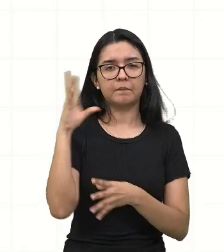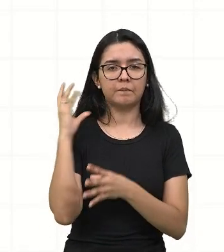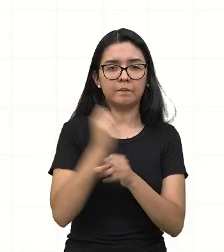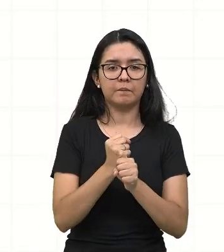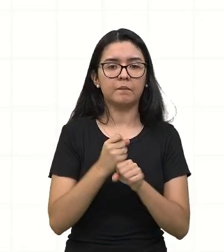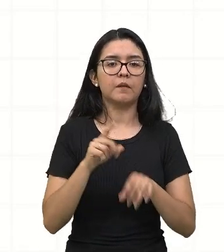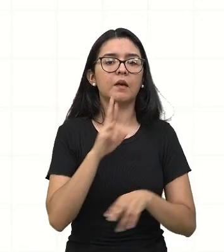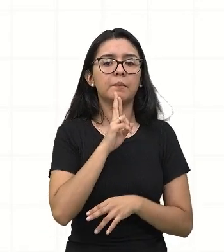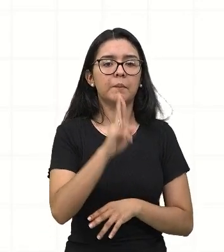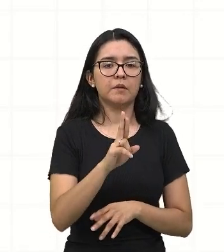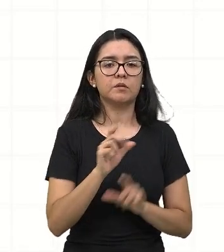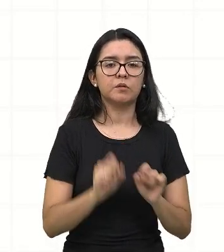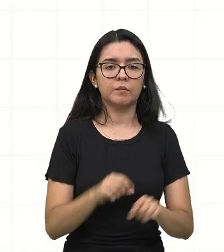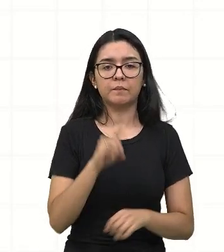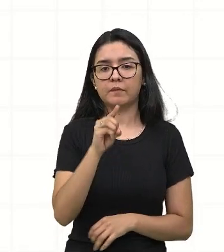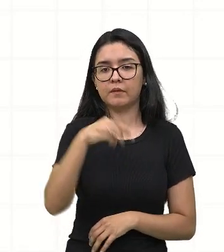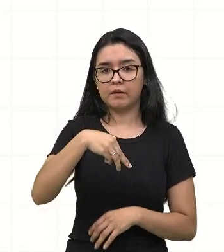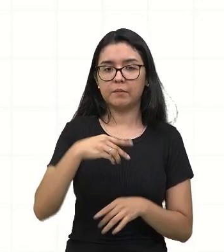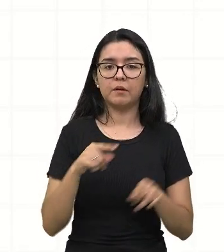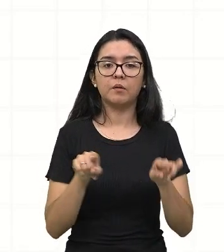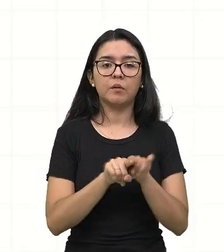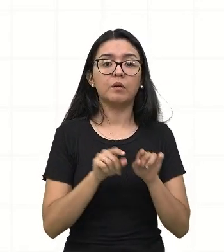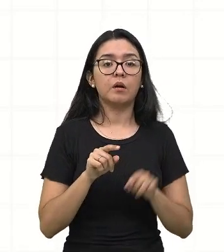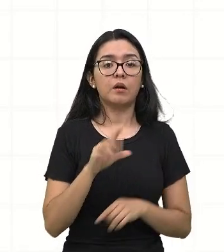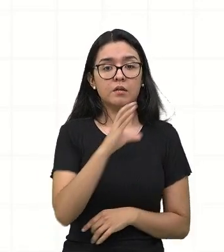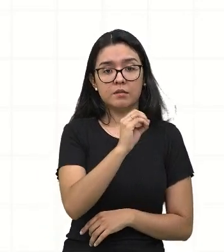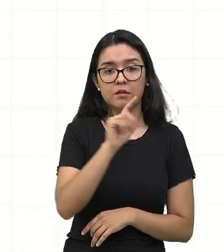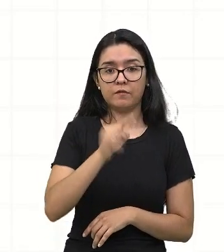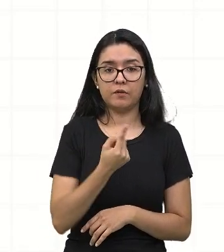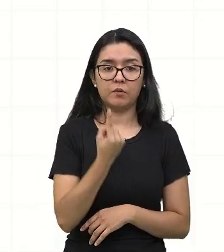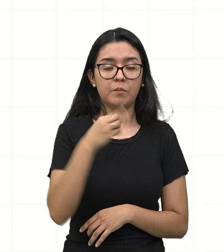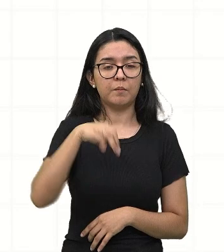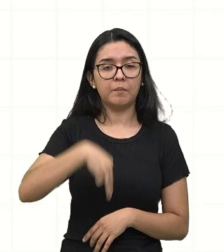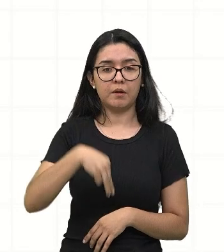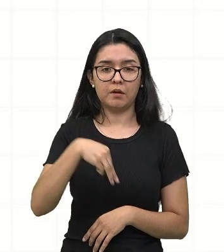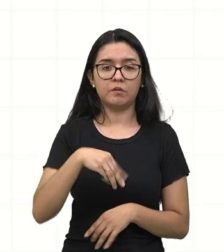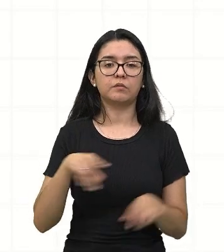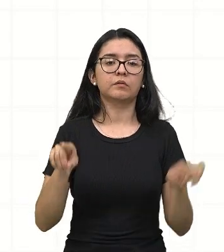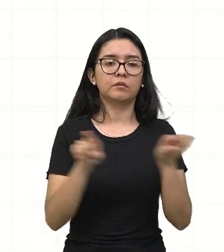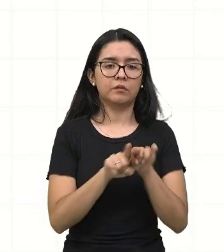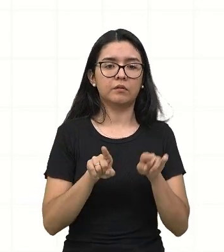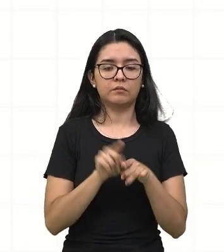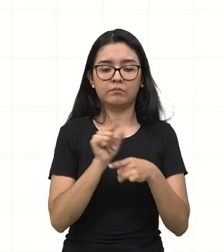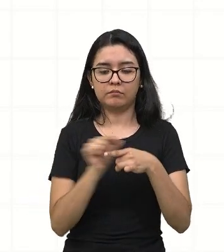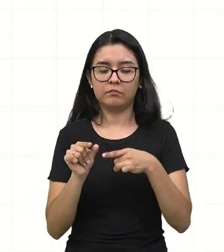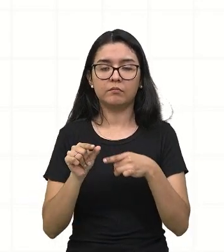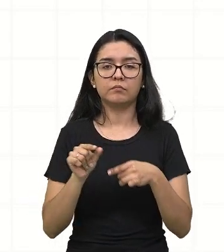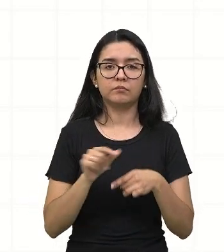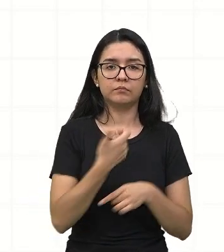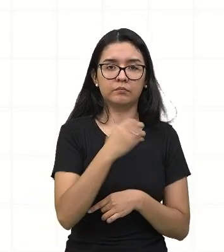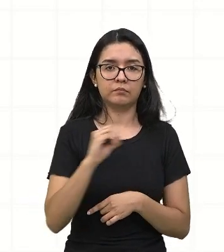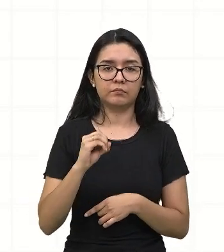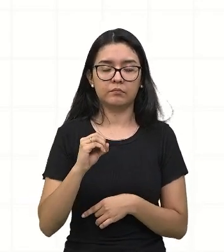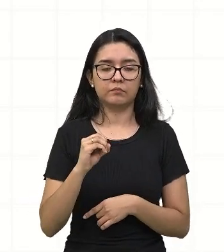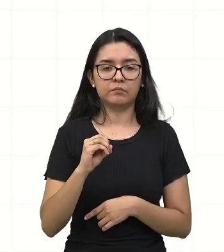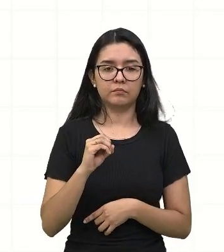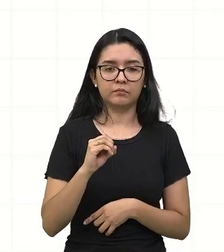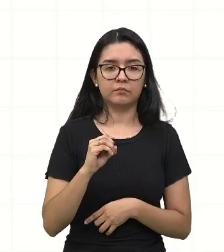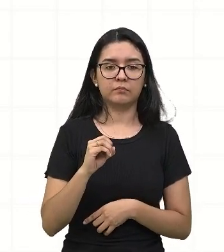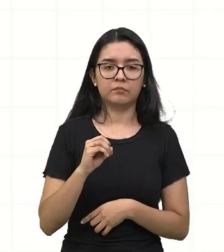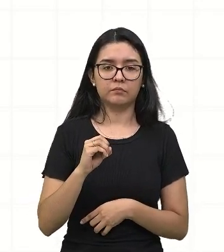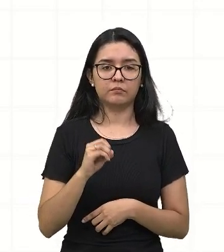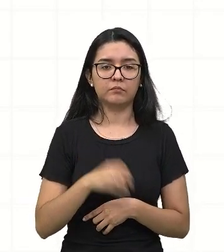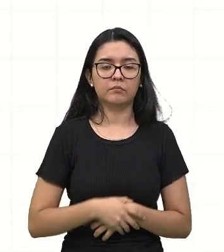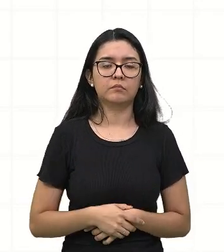representado por decímetro por dm, que ele equivale a 0,1 metro, que é a 10ª parte de um metro. Entendeu?